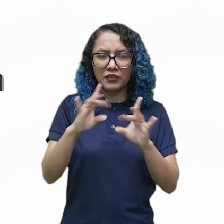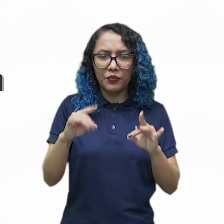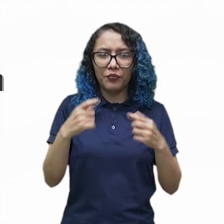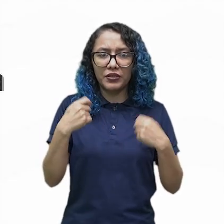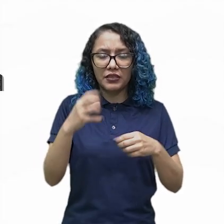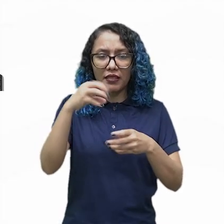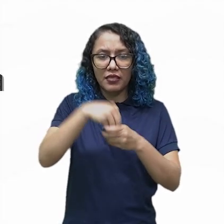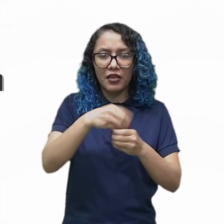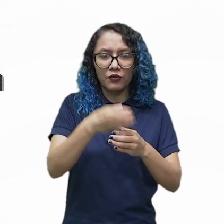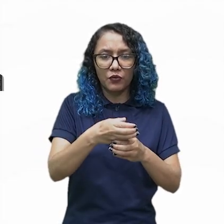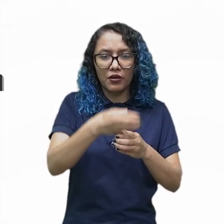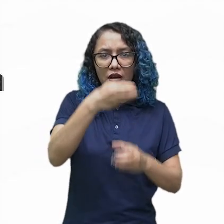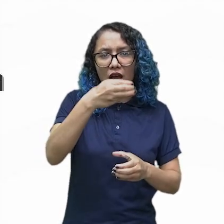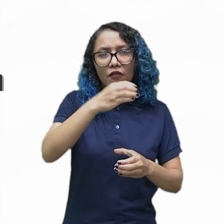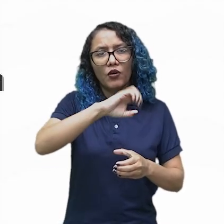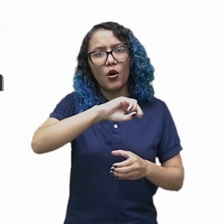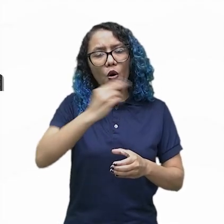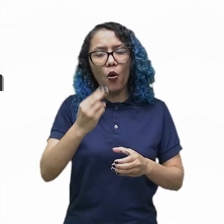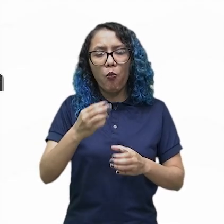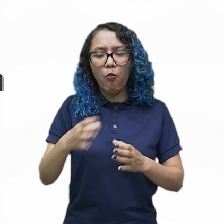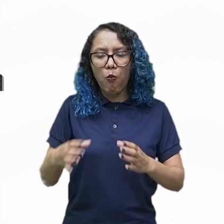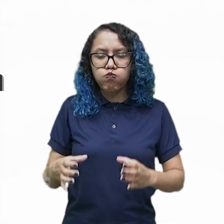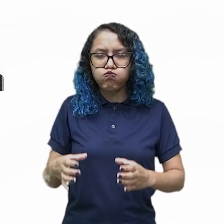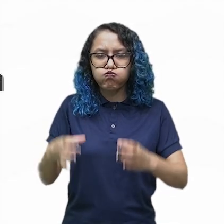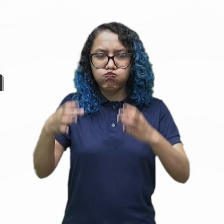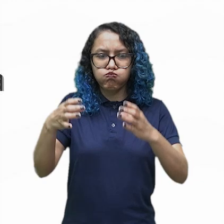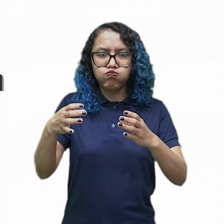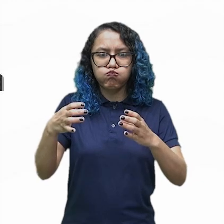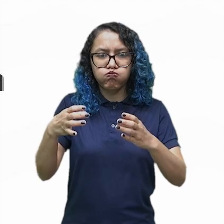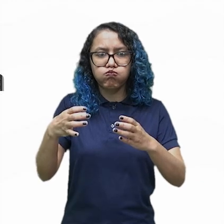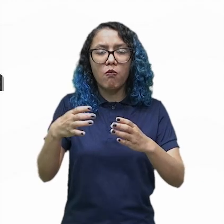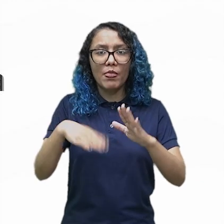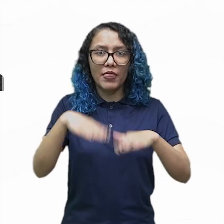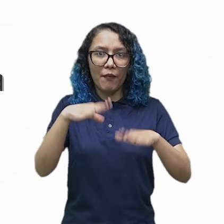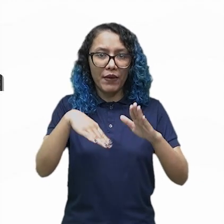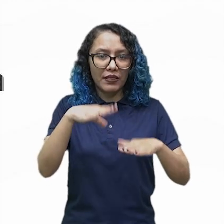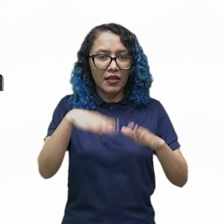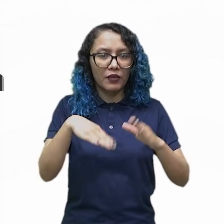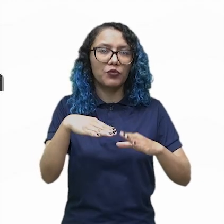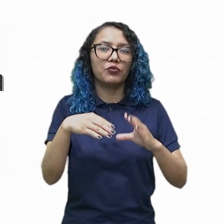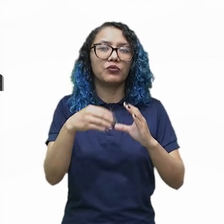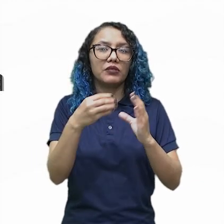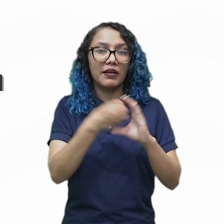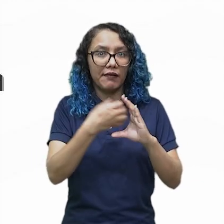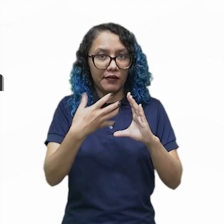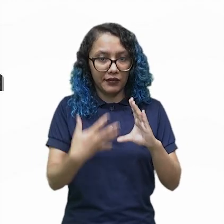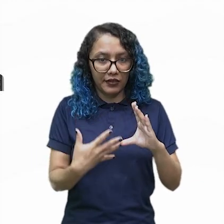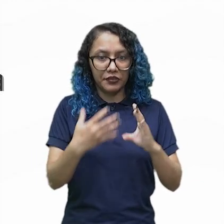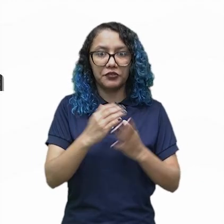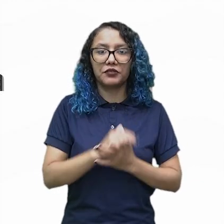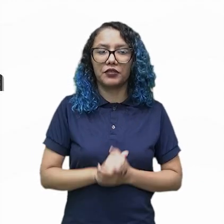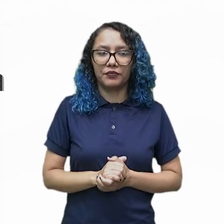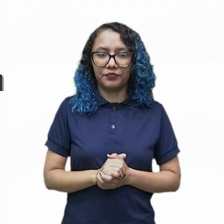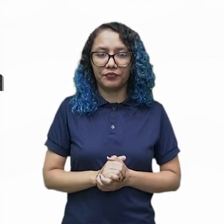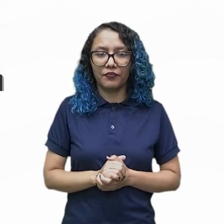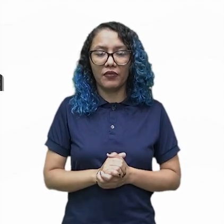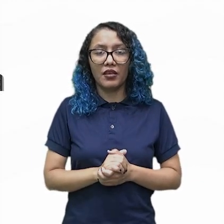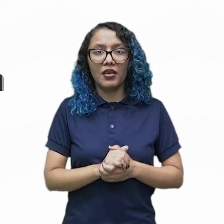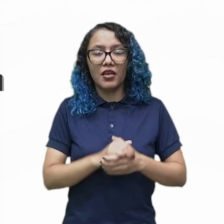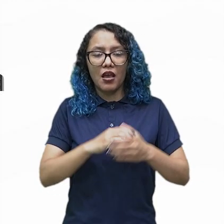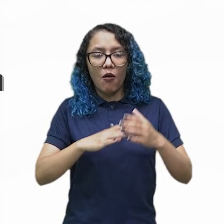acumulados em garrafas ou então em galões, conforme a sua composição. Lembrando que não se deve